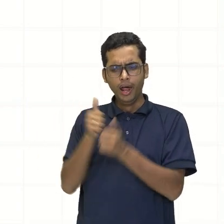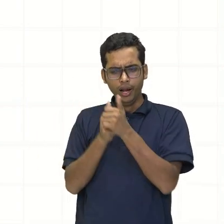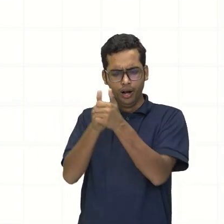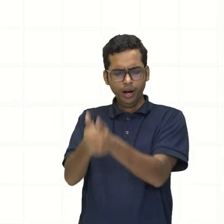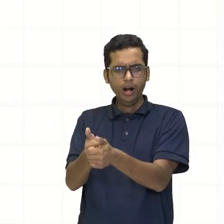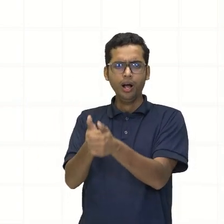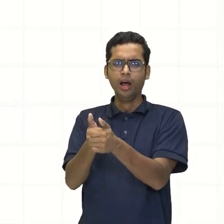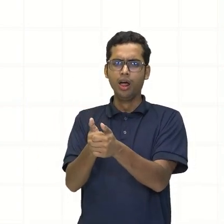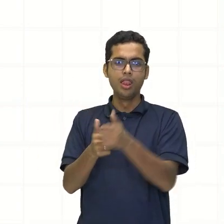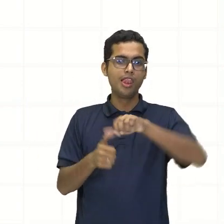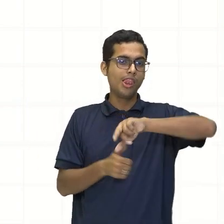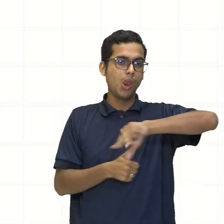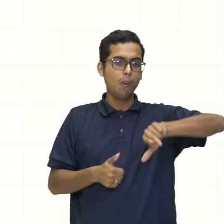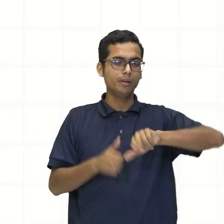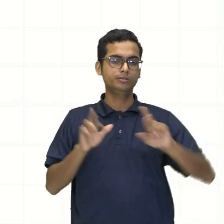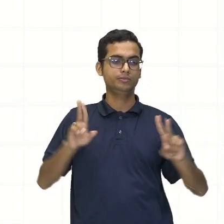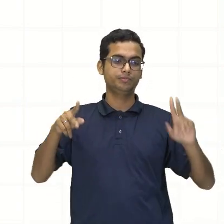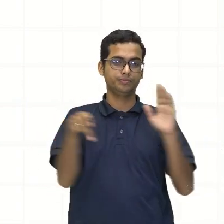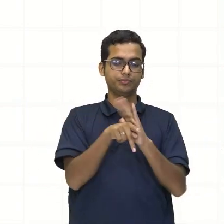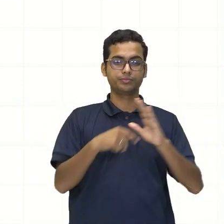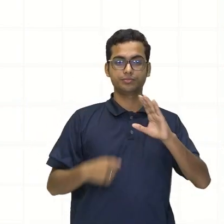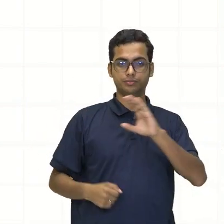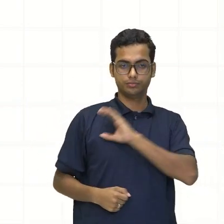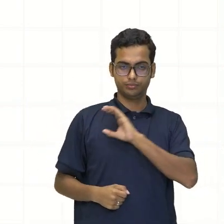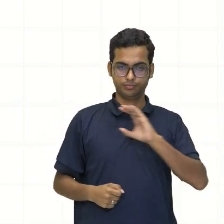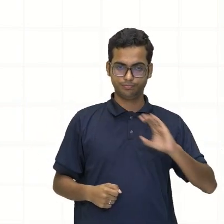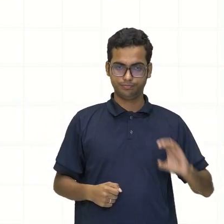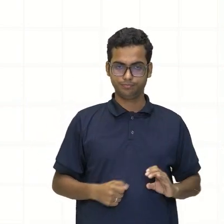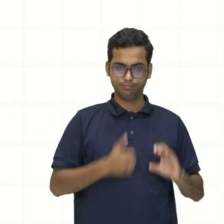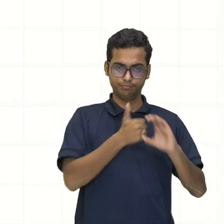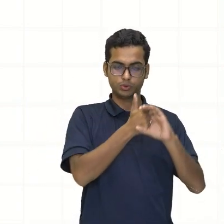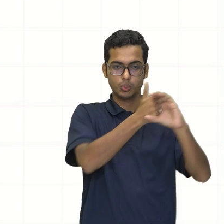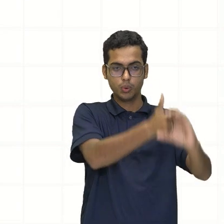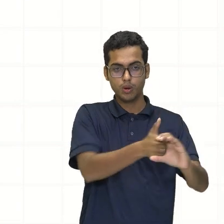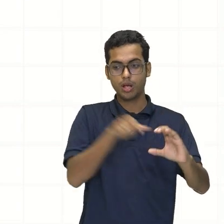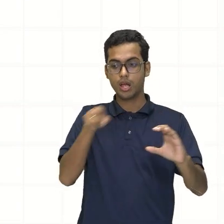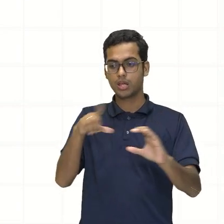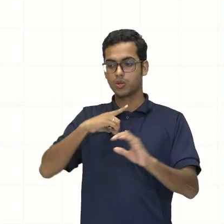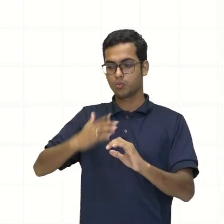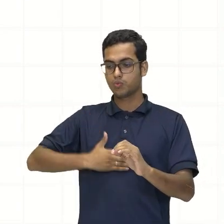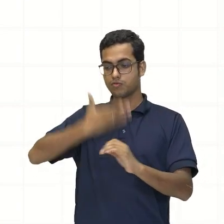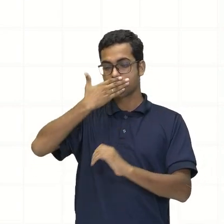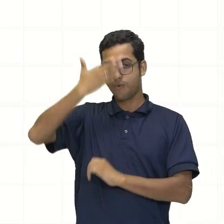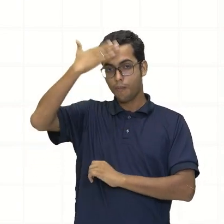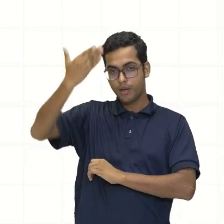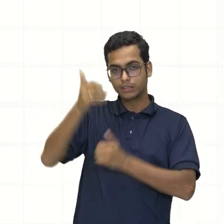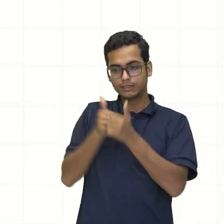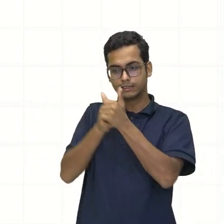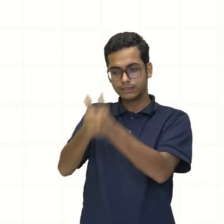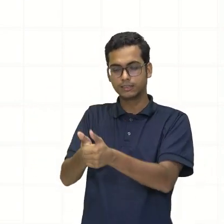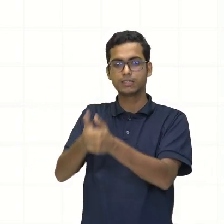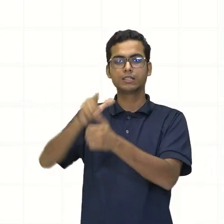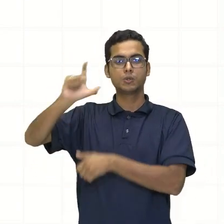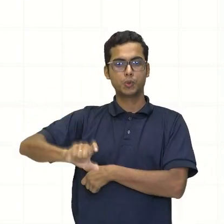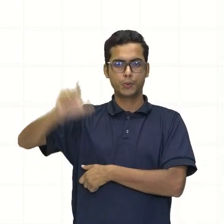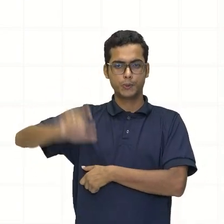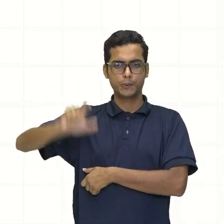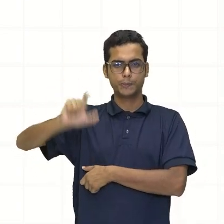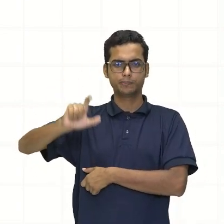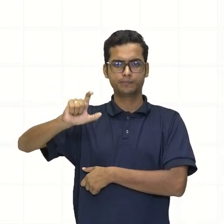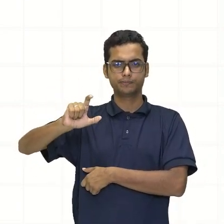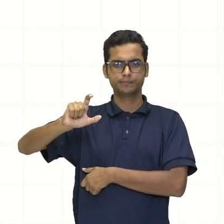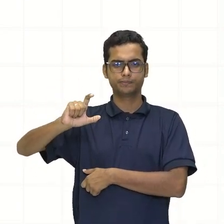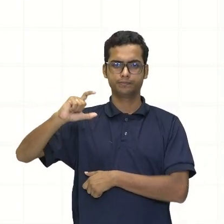era a cristã, era a religião islâmica, né? Ou seja, eles eram muçulmanos. Logo, não